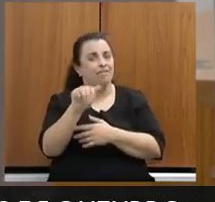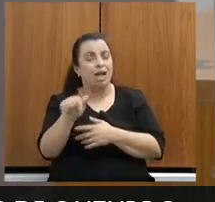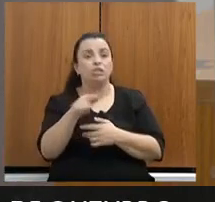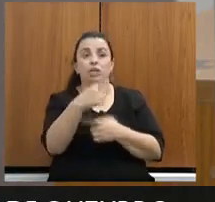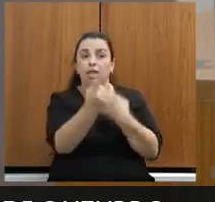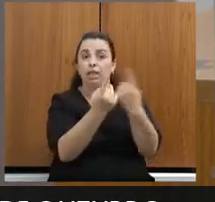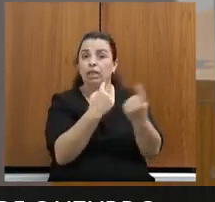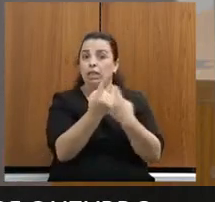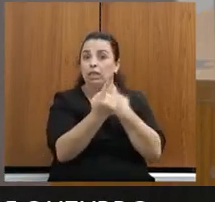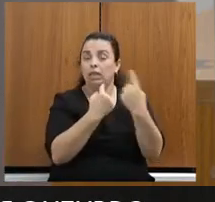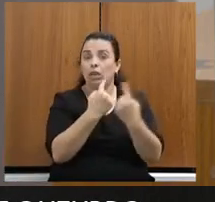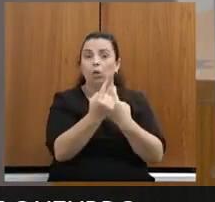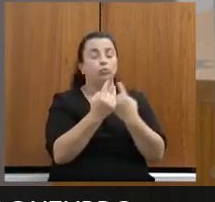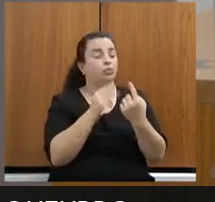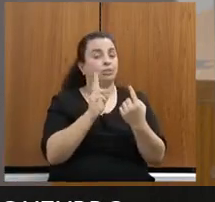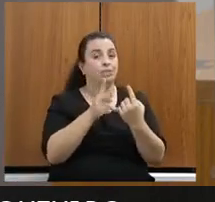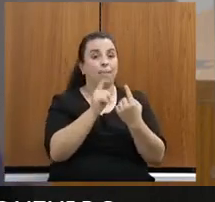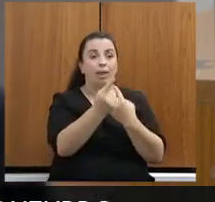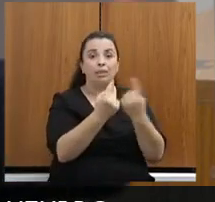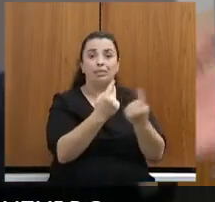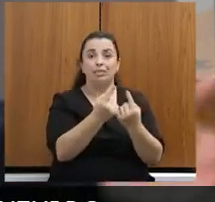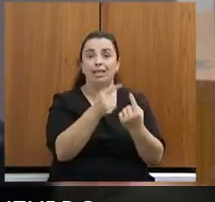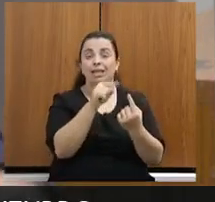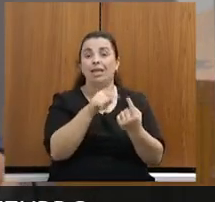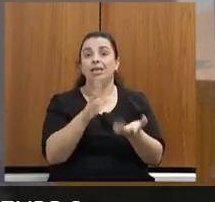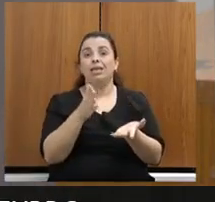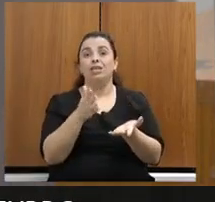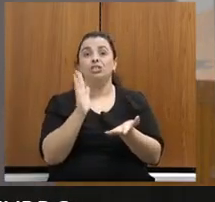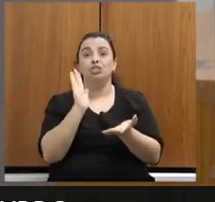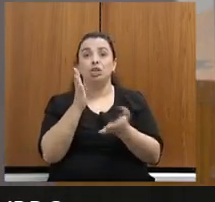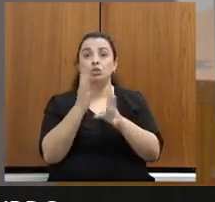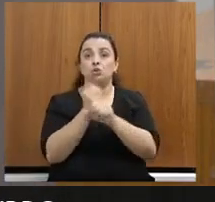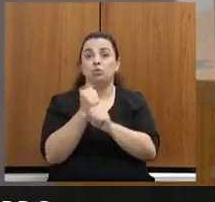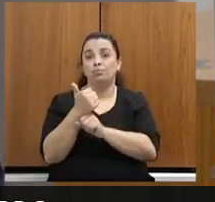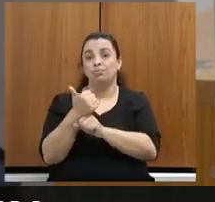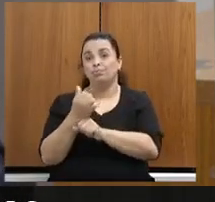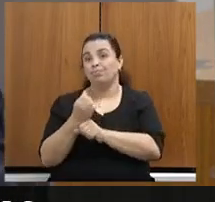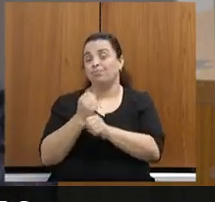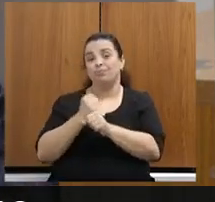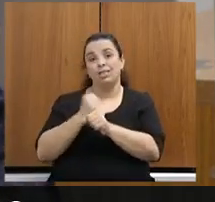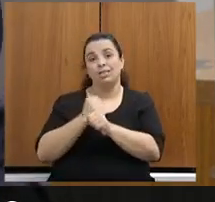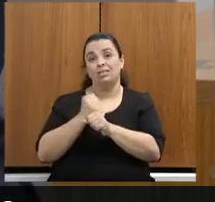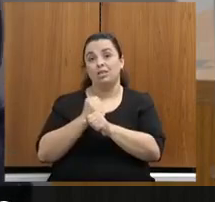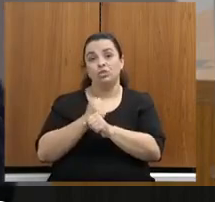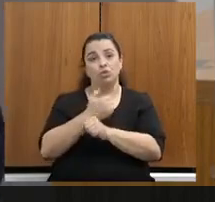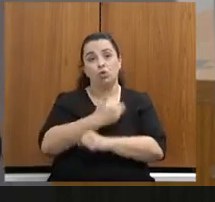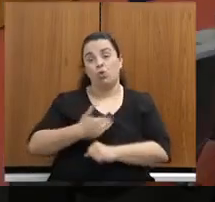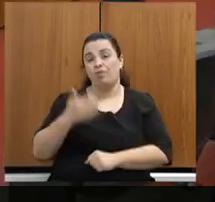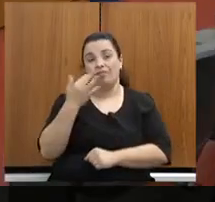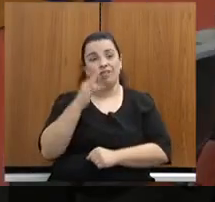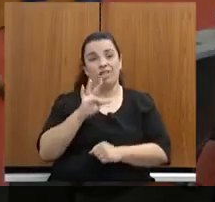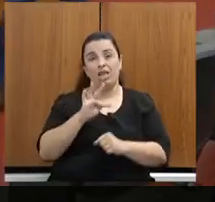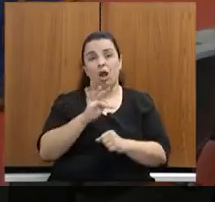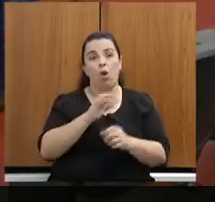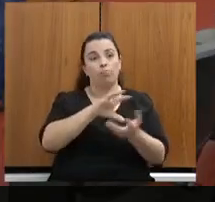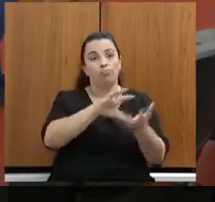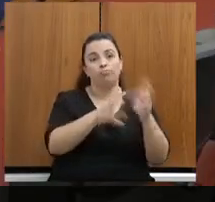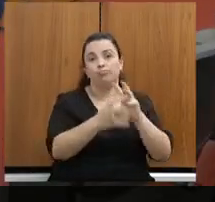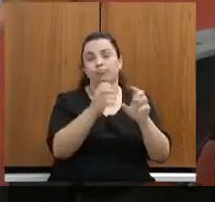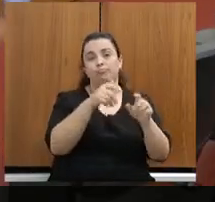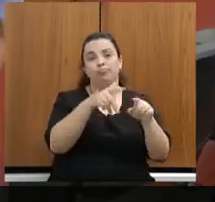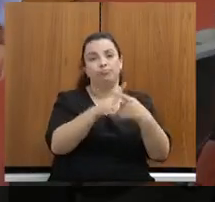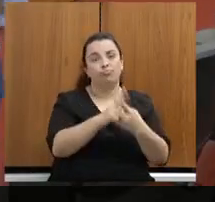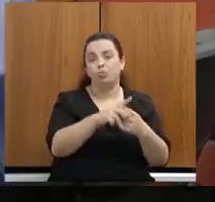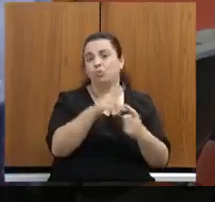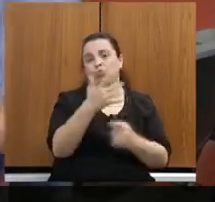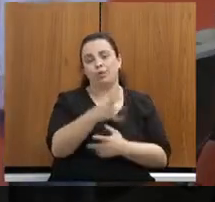que 16 anos o governo federal não quis consertar lá o Doutor Joaquim só tem a palavra